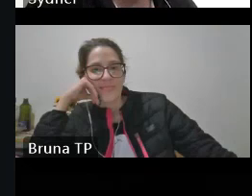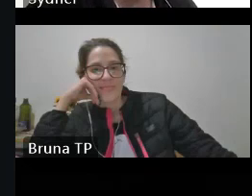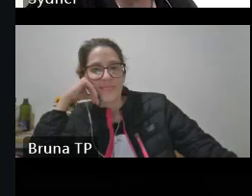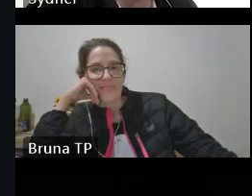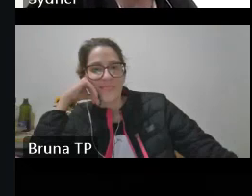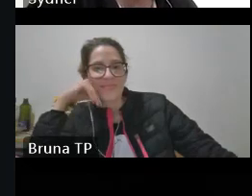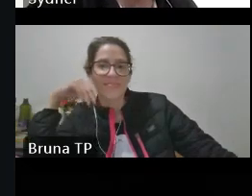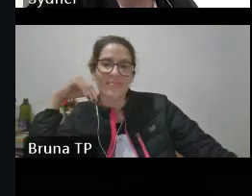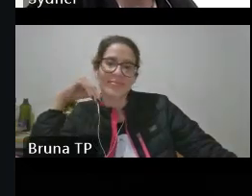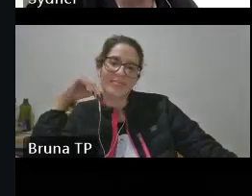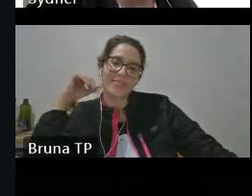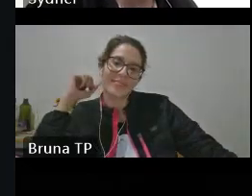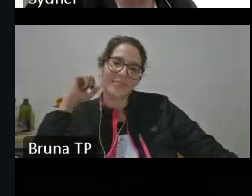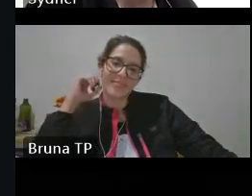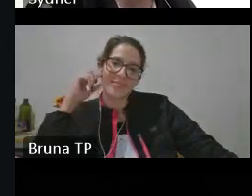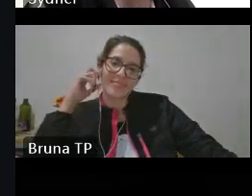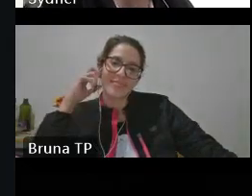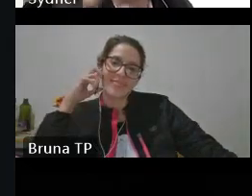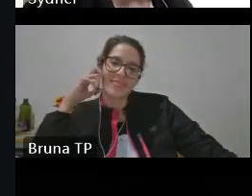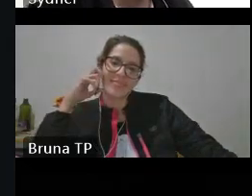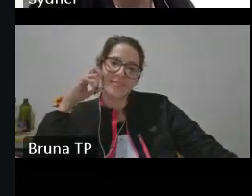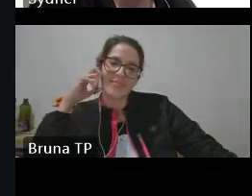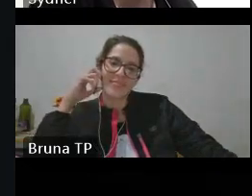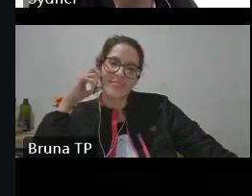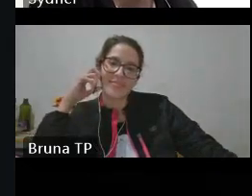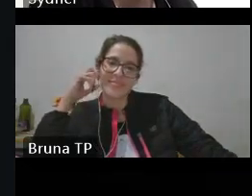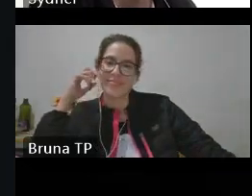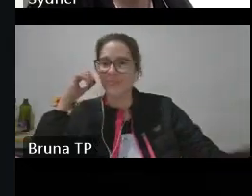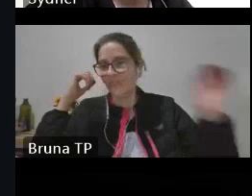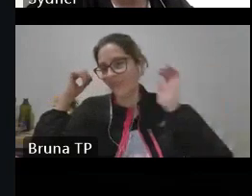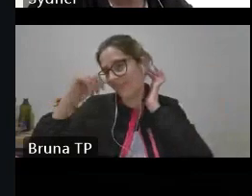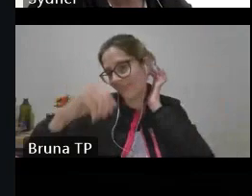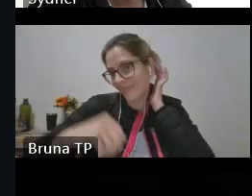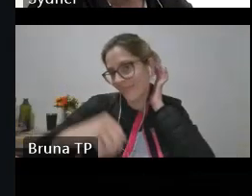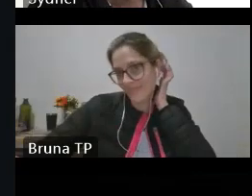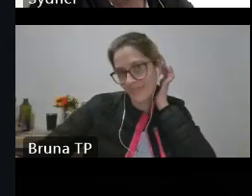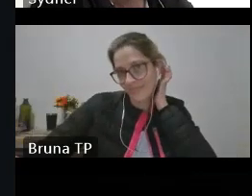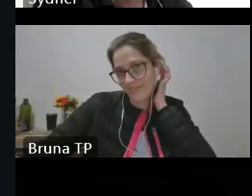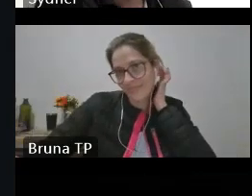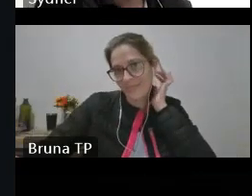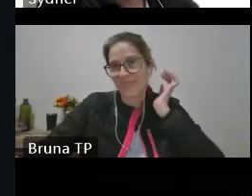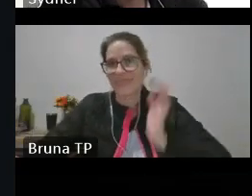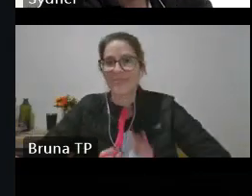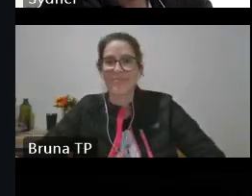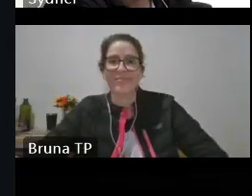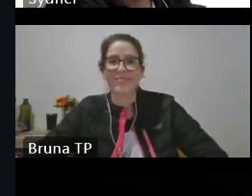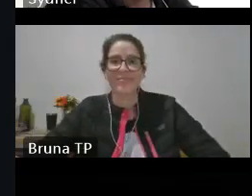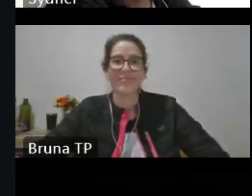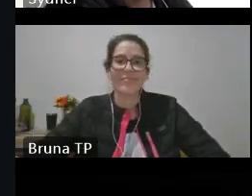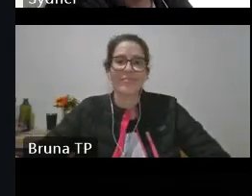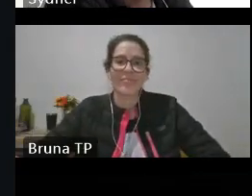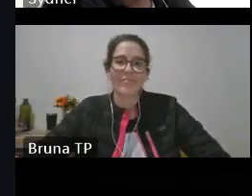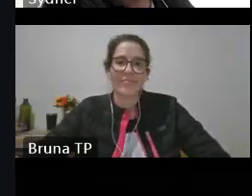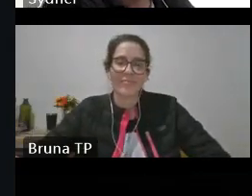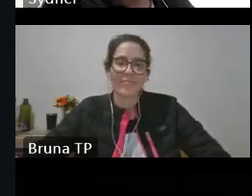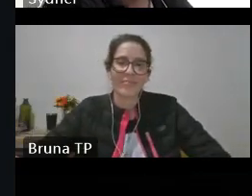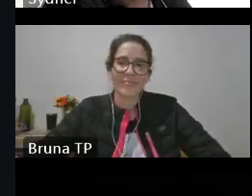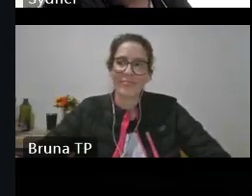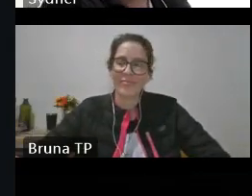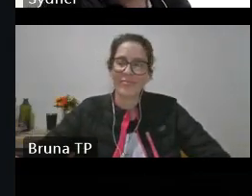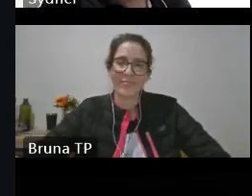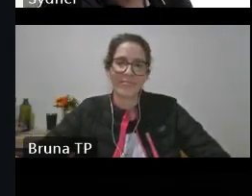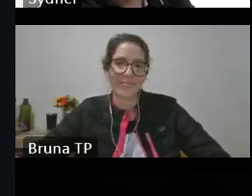predial num edifício. Só vou terminar, César, eu já te libero. Fui fazer uma inspeção predial num